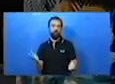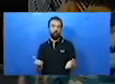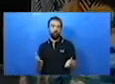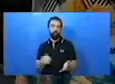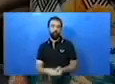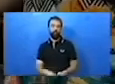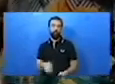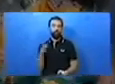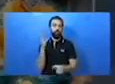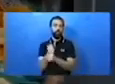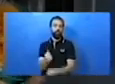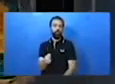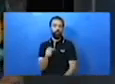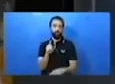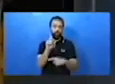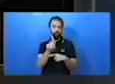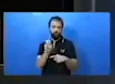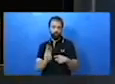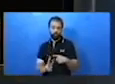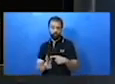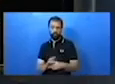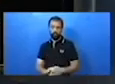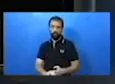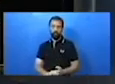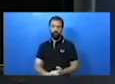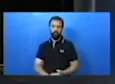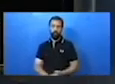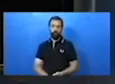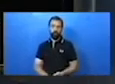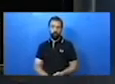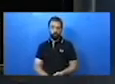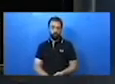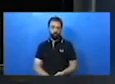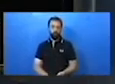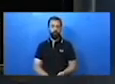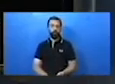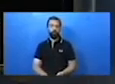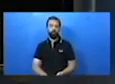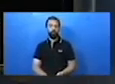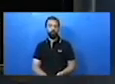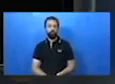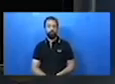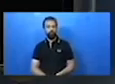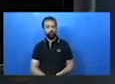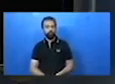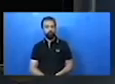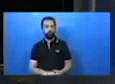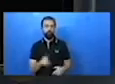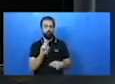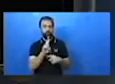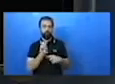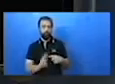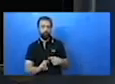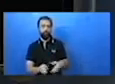agora 1/3? Se 1/4 eu dividir por 4 partes,